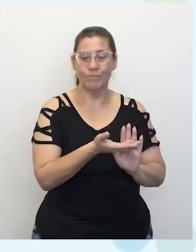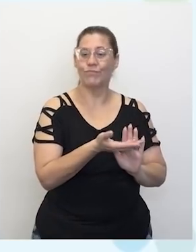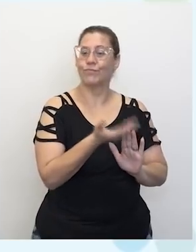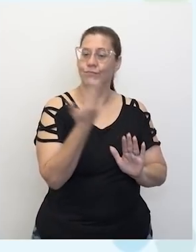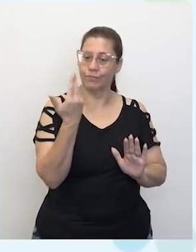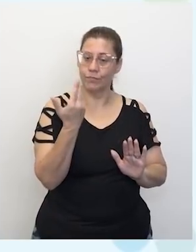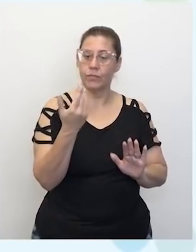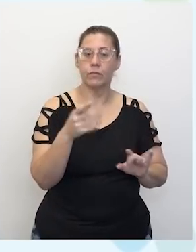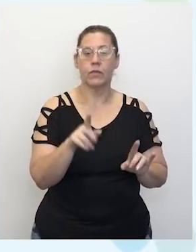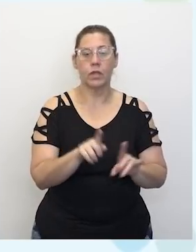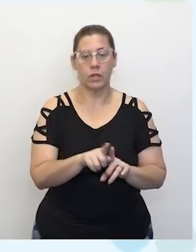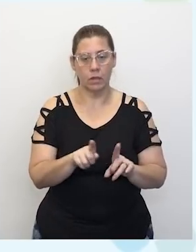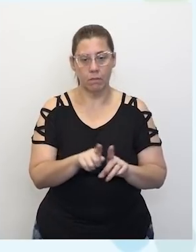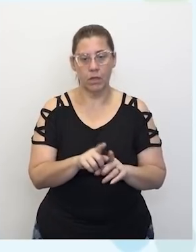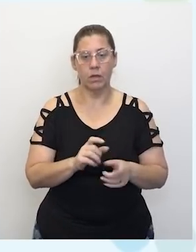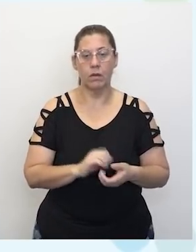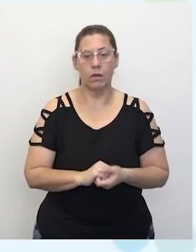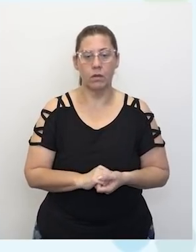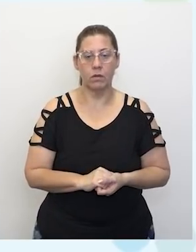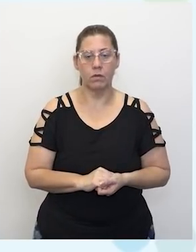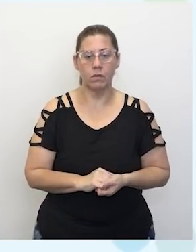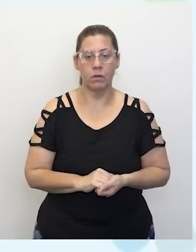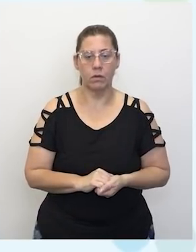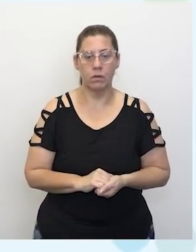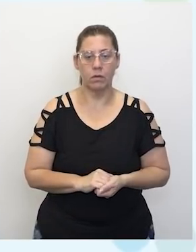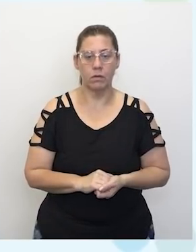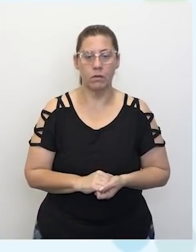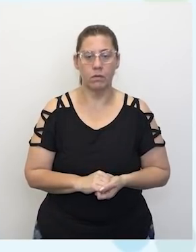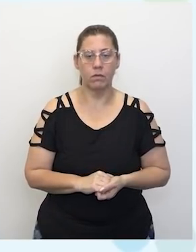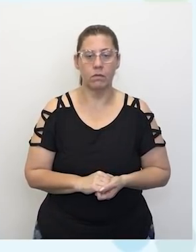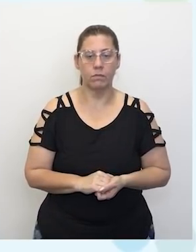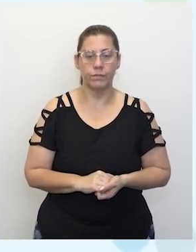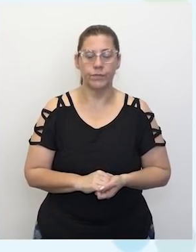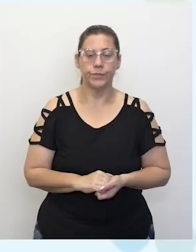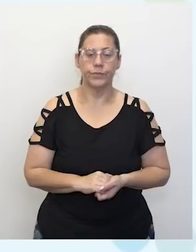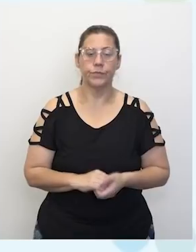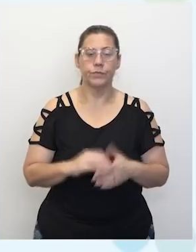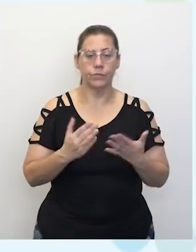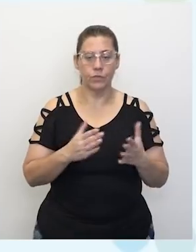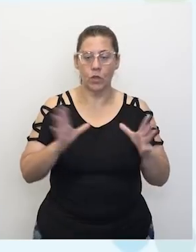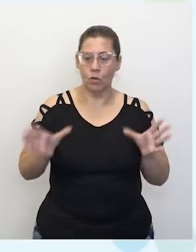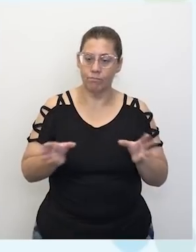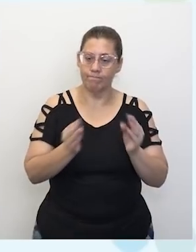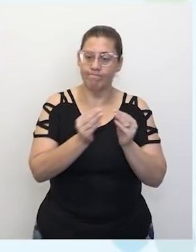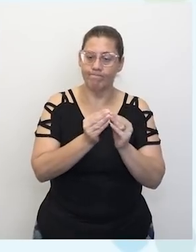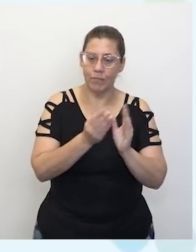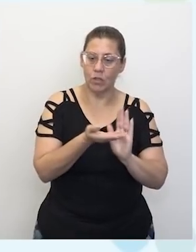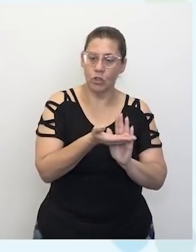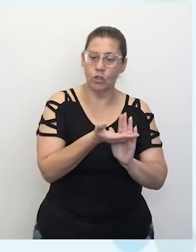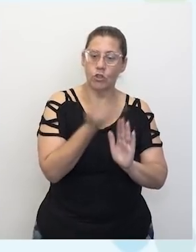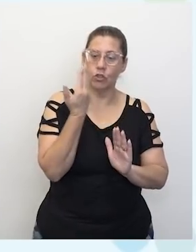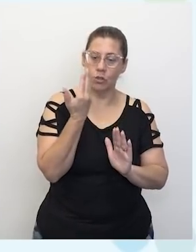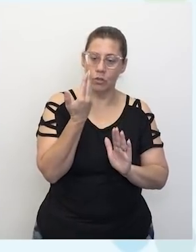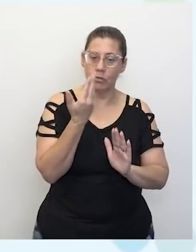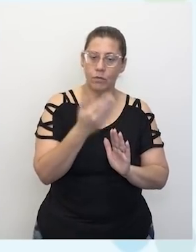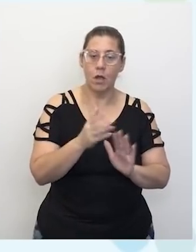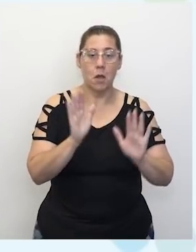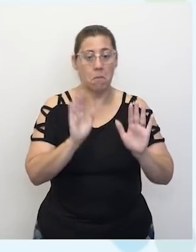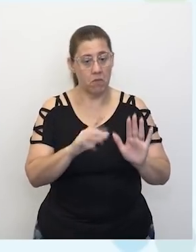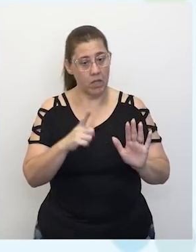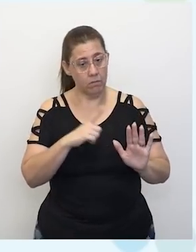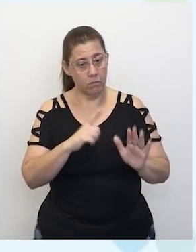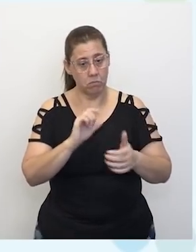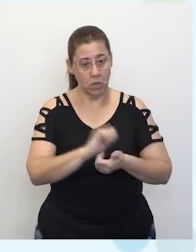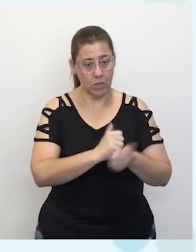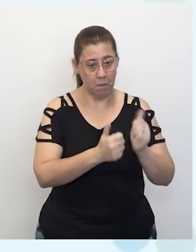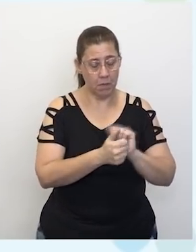7. Então, eu elimino ele, ó, fazendo a operaçãozinha inversa. Então, eu reduzo, eu tiro ele, ó. Mas eu tenho que restaurar